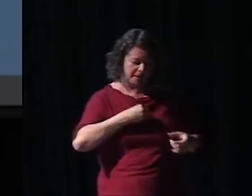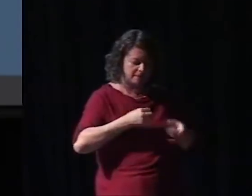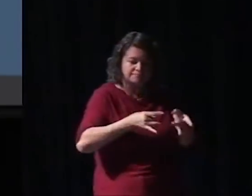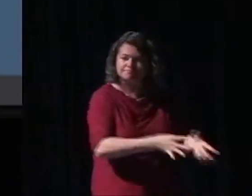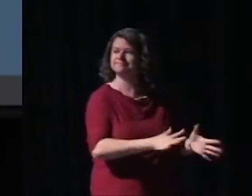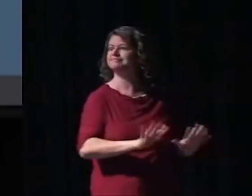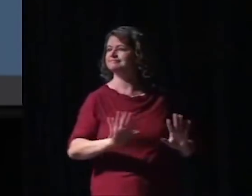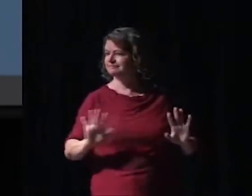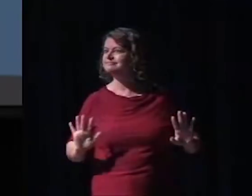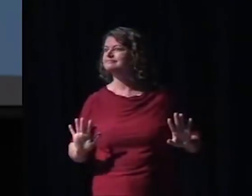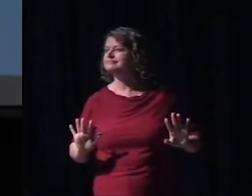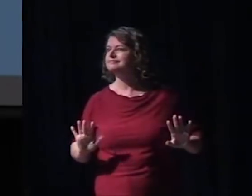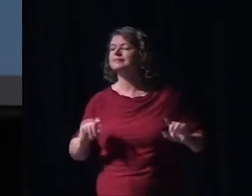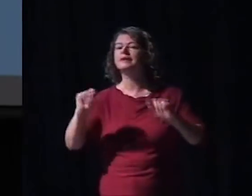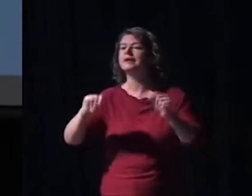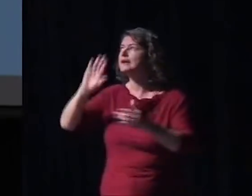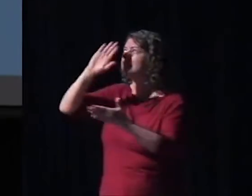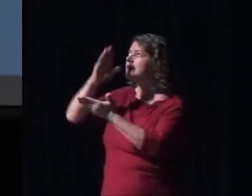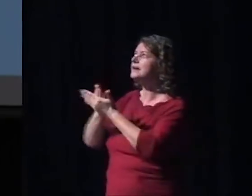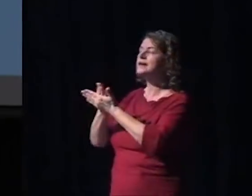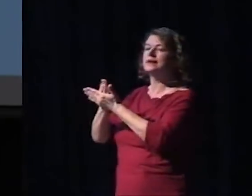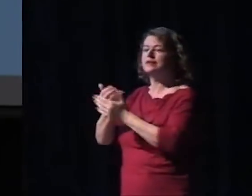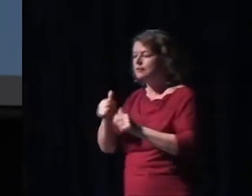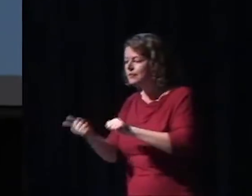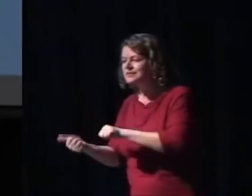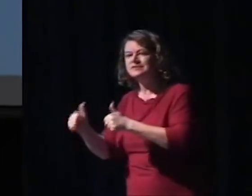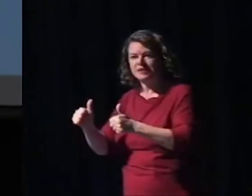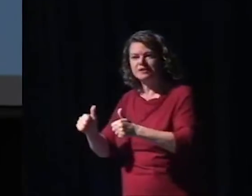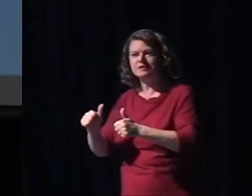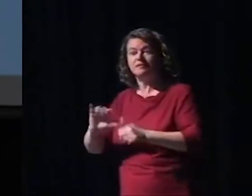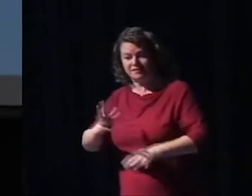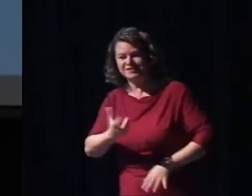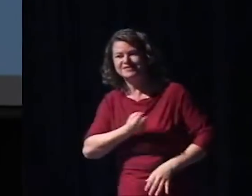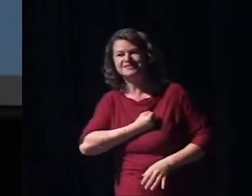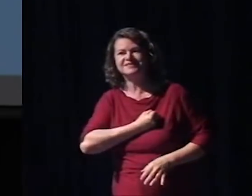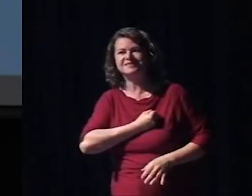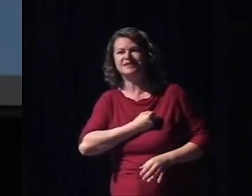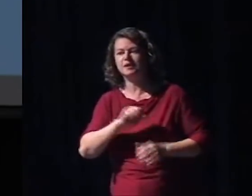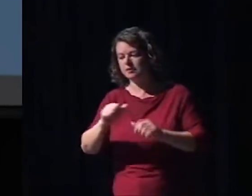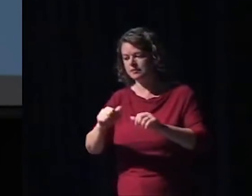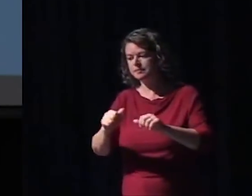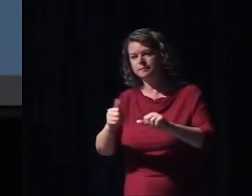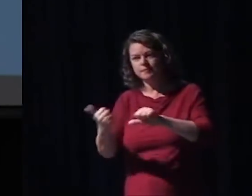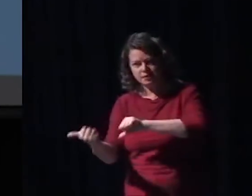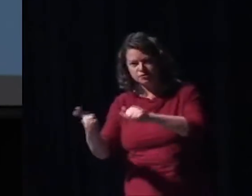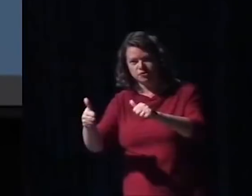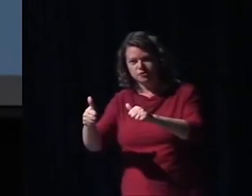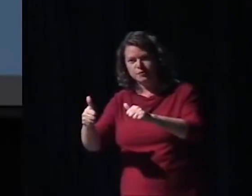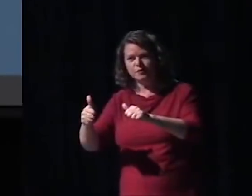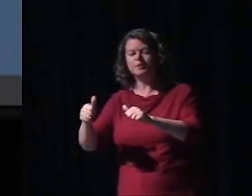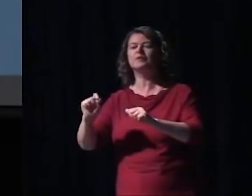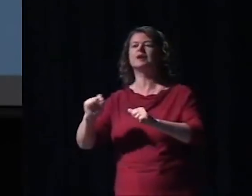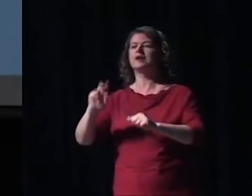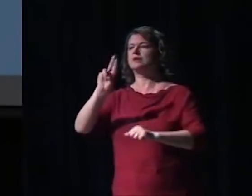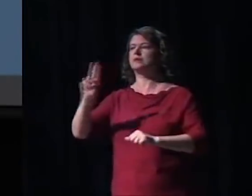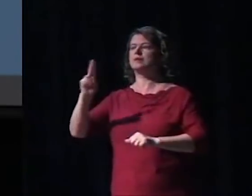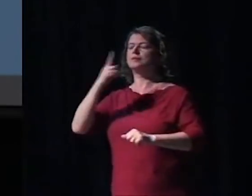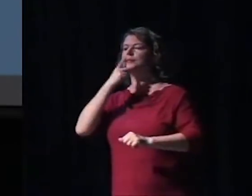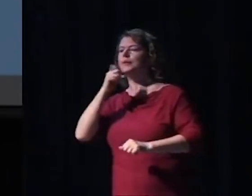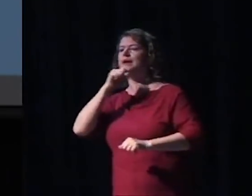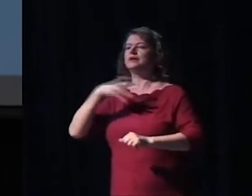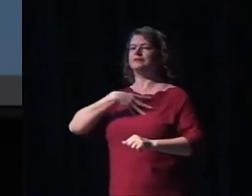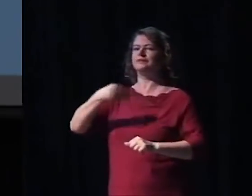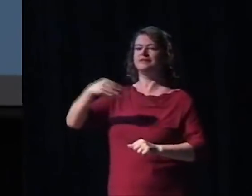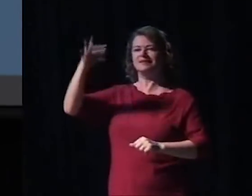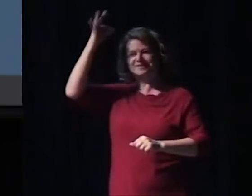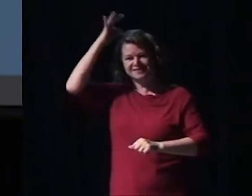for batizado será salvo. O batismo, ele é celebrado em nome do Pai, do Filho e do Espírito Santo para remissão de